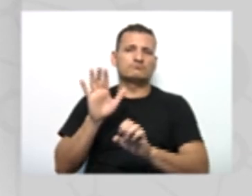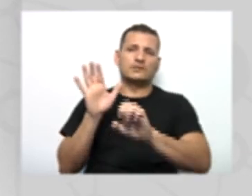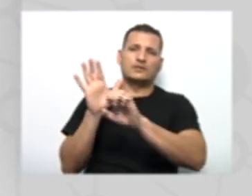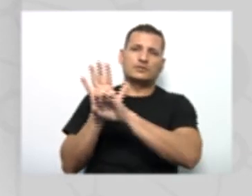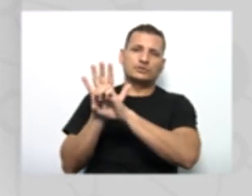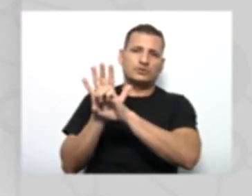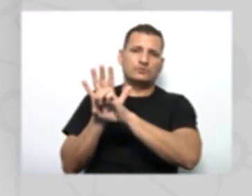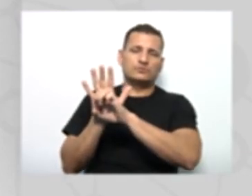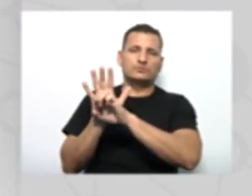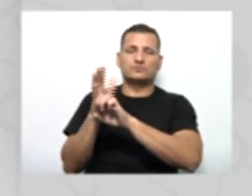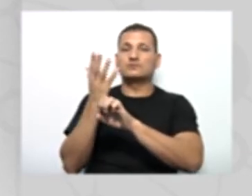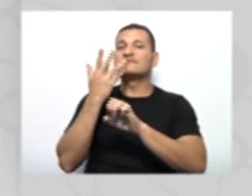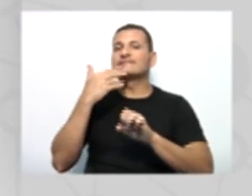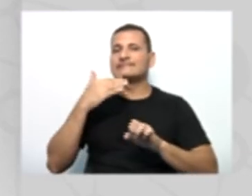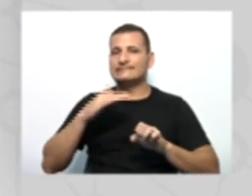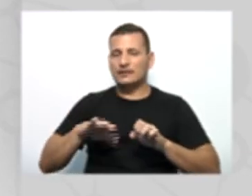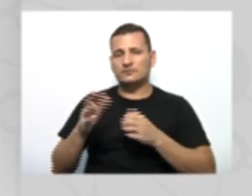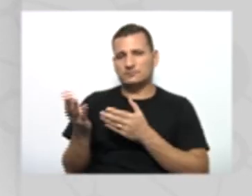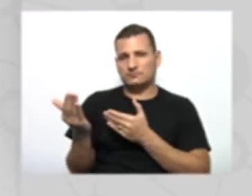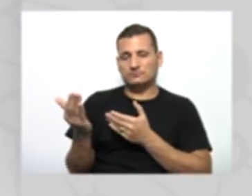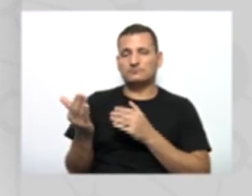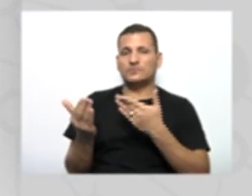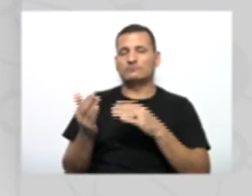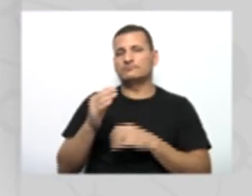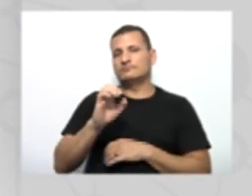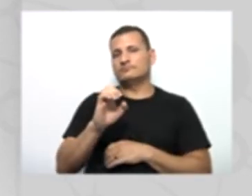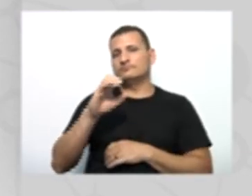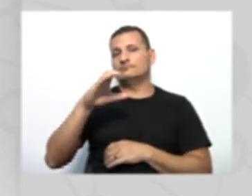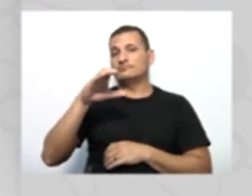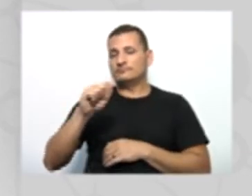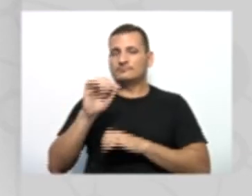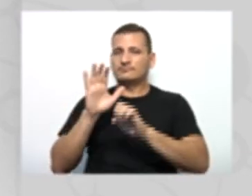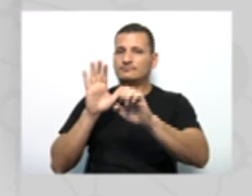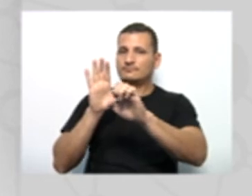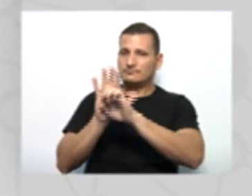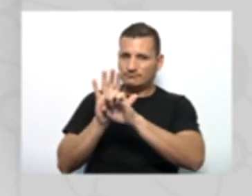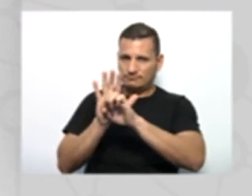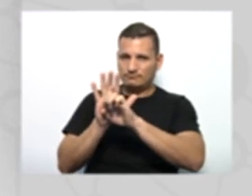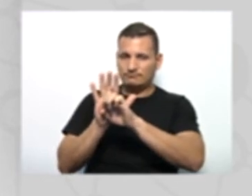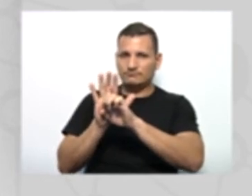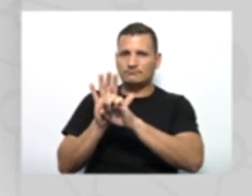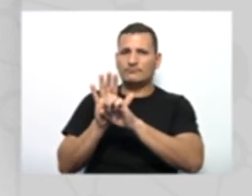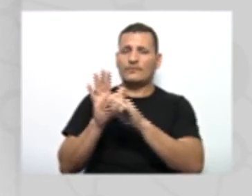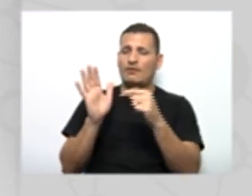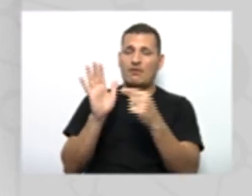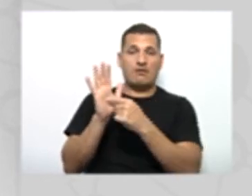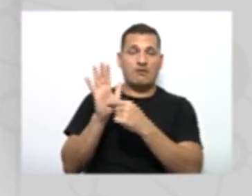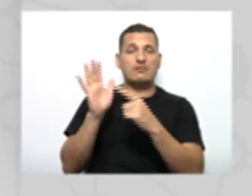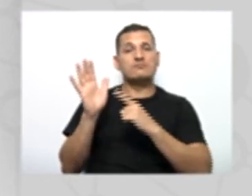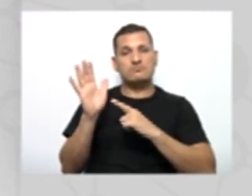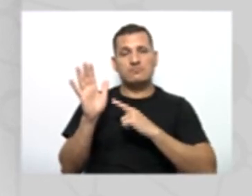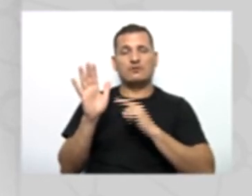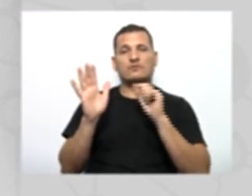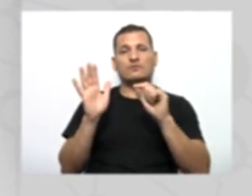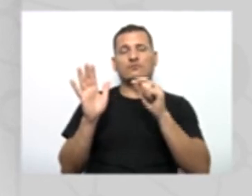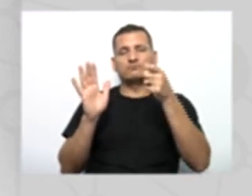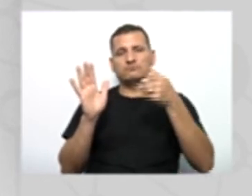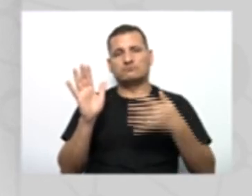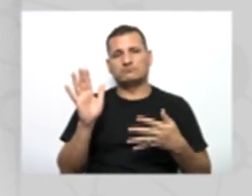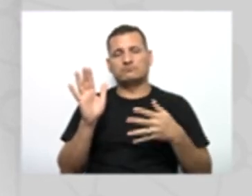Quando estão estudando, quando pensam em fazer uma faculdade, ou quando estão cursando uma faculdade. nós não podemos esquecer